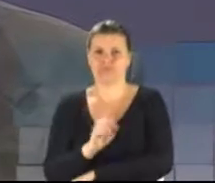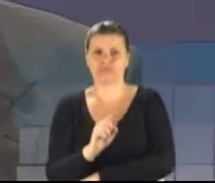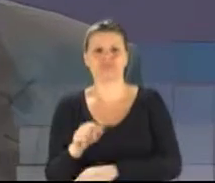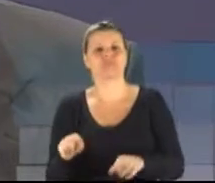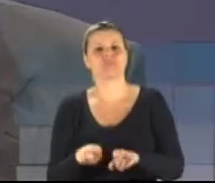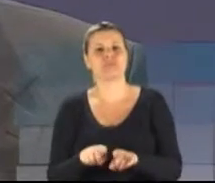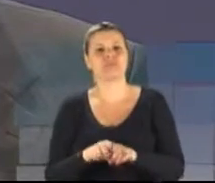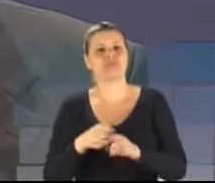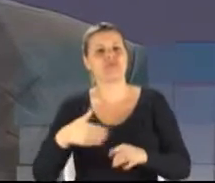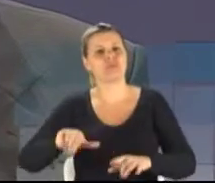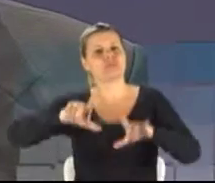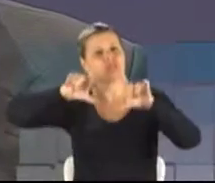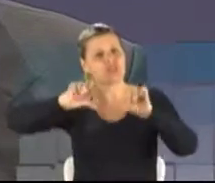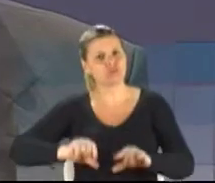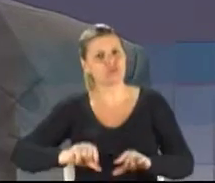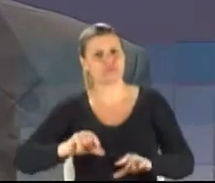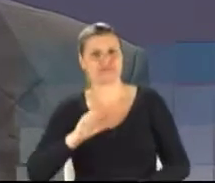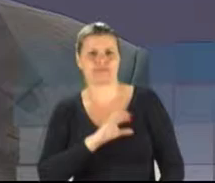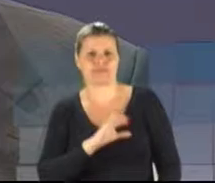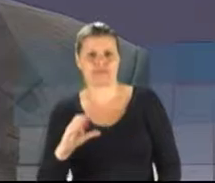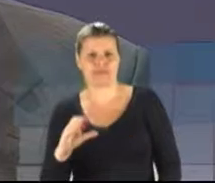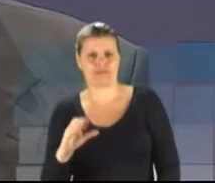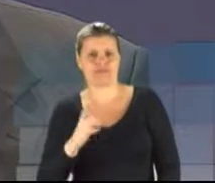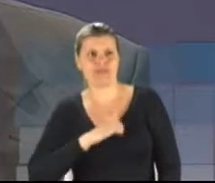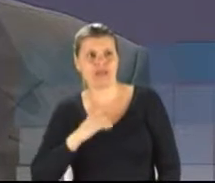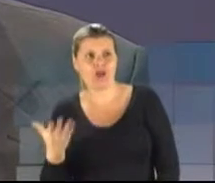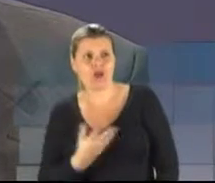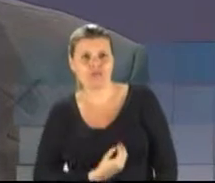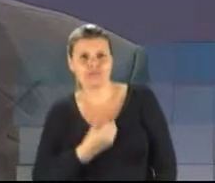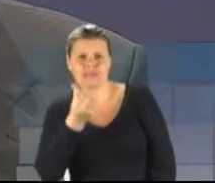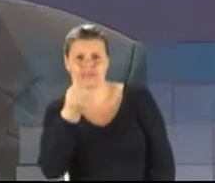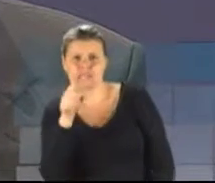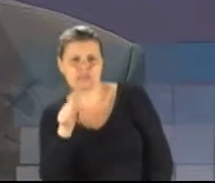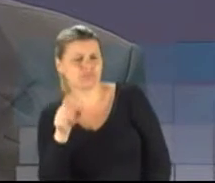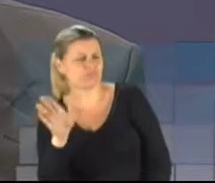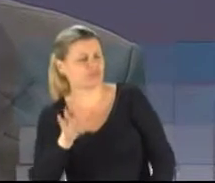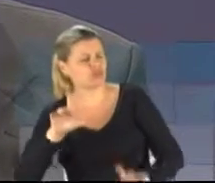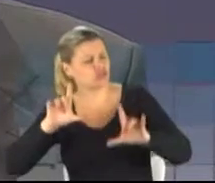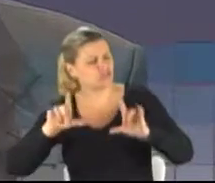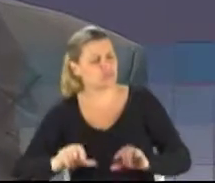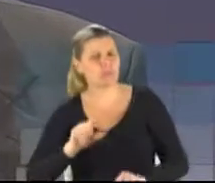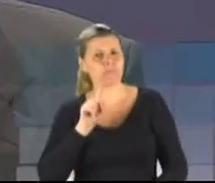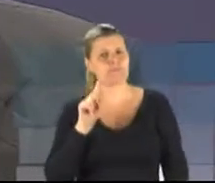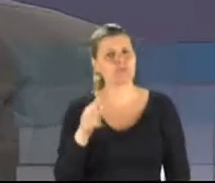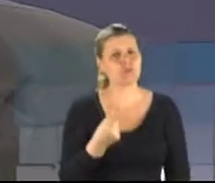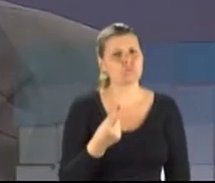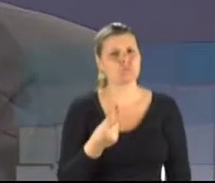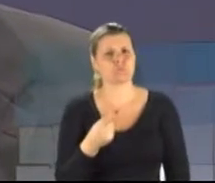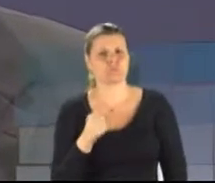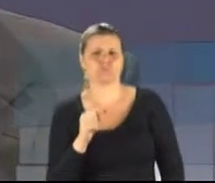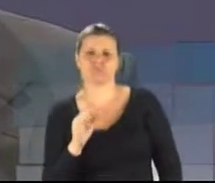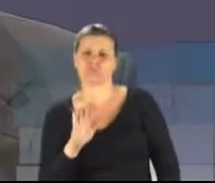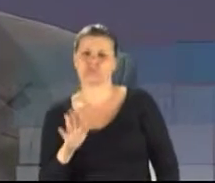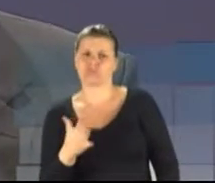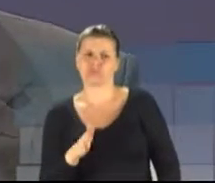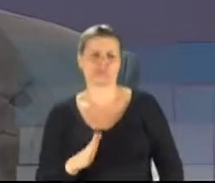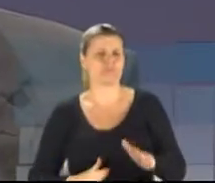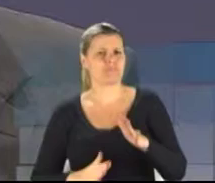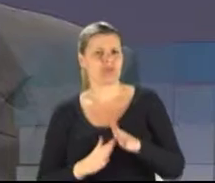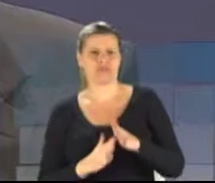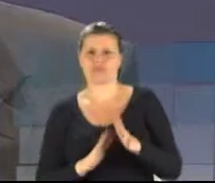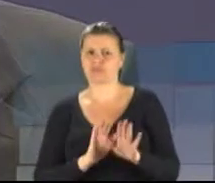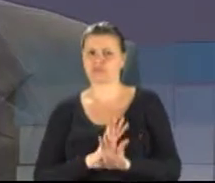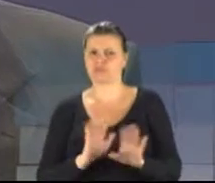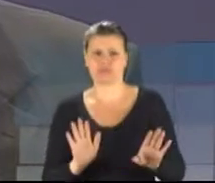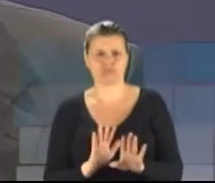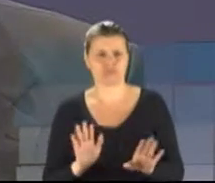6.000 eh eh CCS que tem aí para 1 1000 e pouco no máximo só mesmo o o necessário